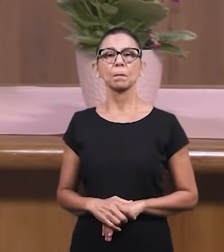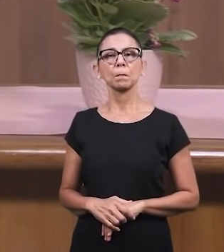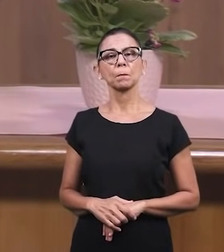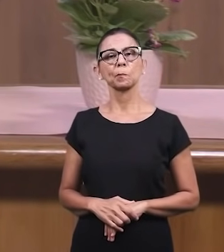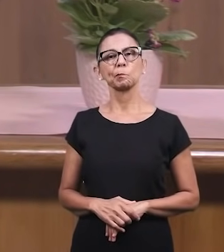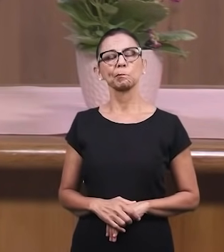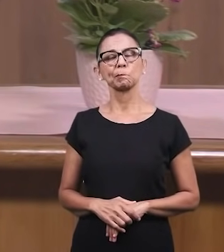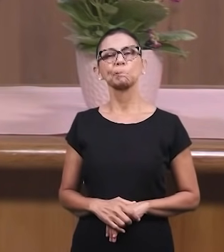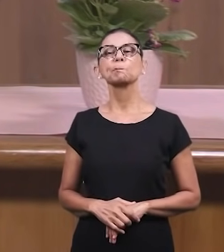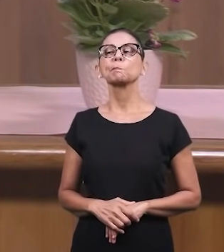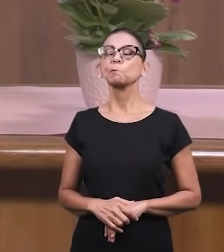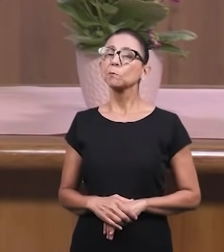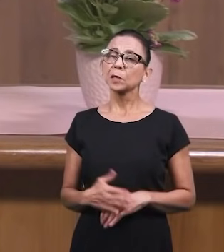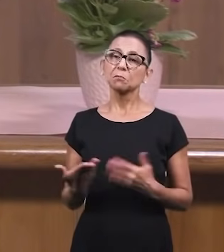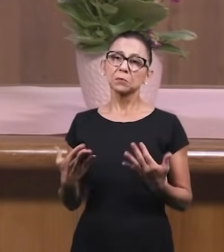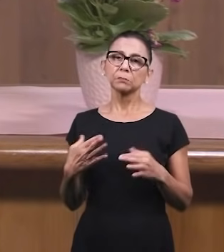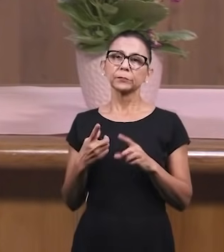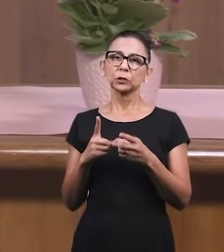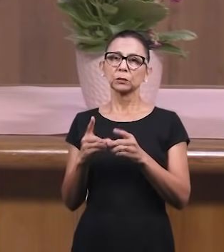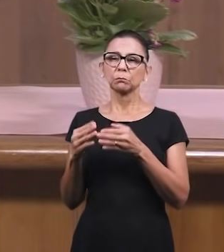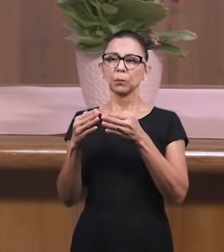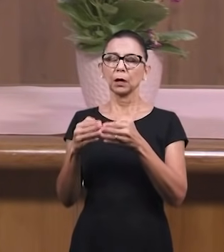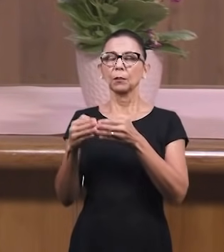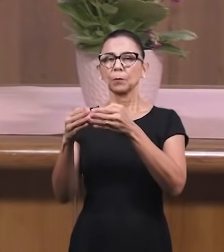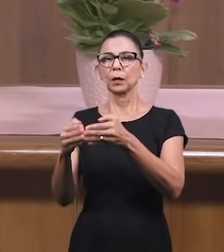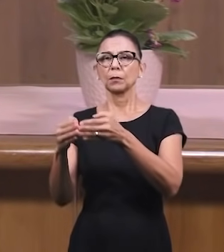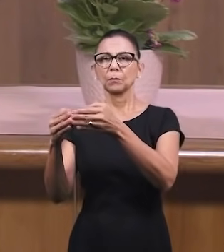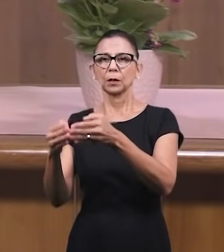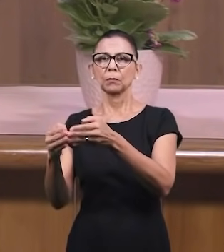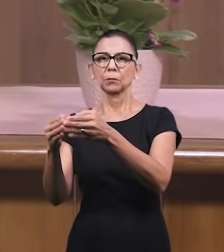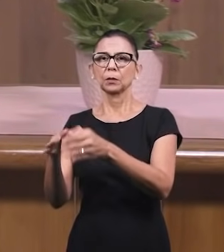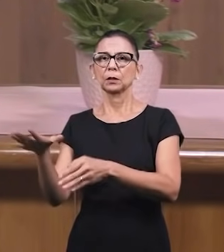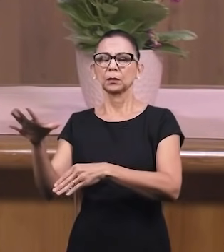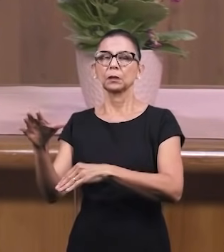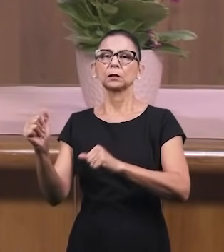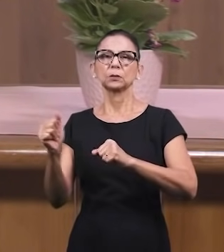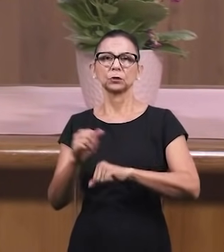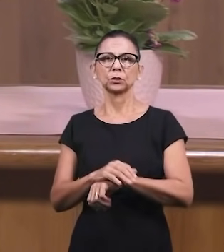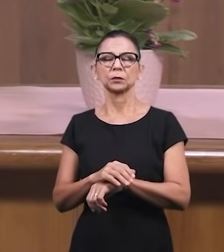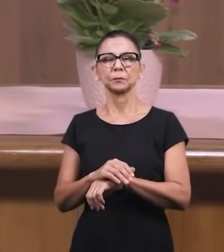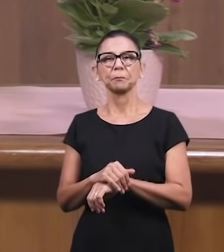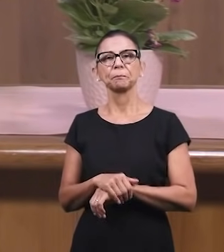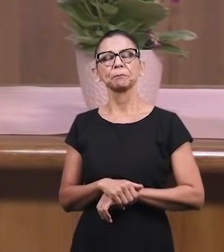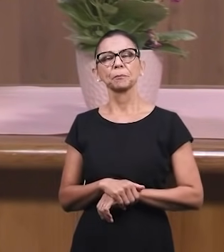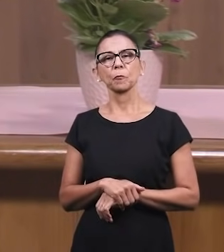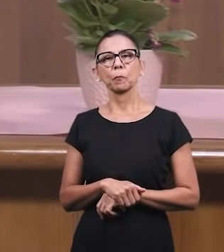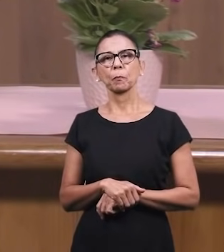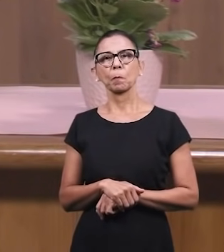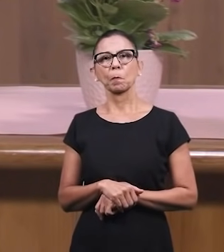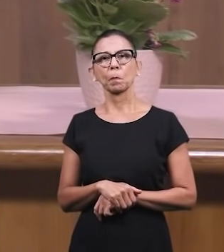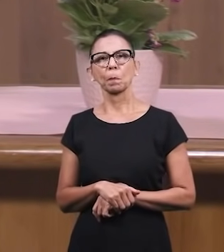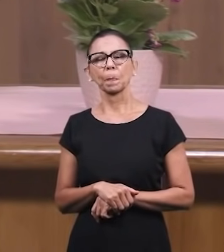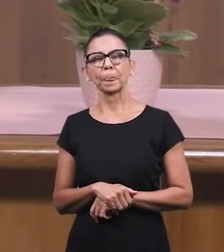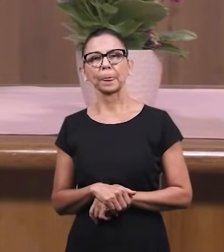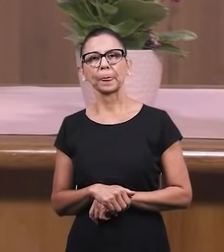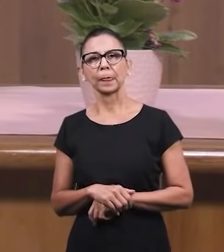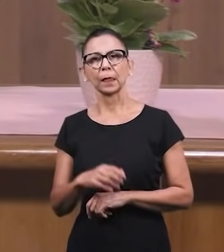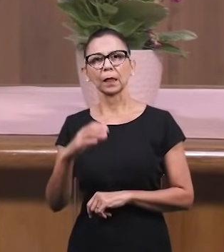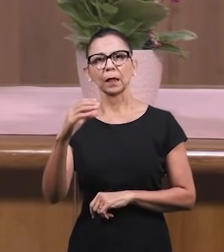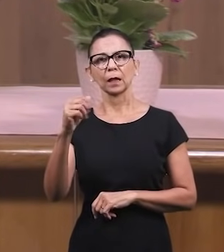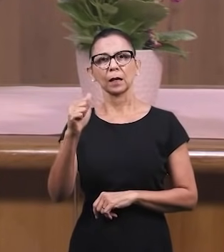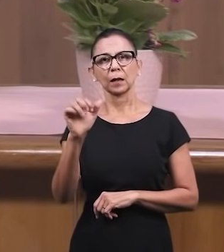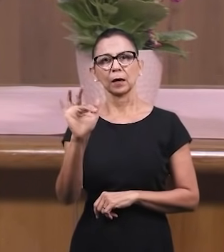irem dentro do barco, na direção de Betsaida, de Cafarnaum, e ele fica